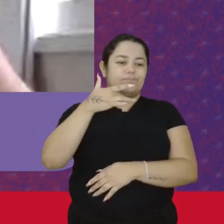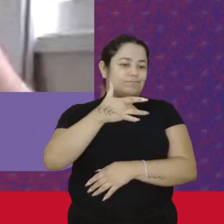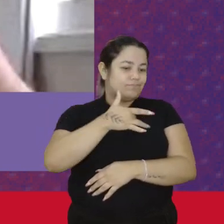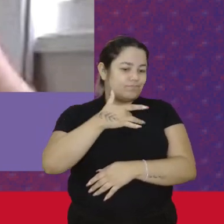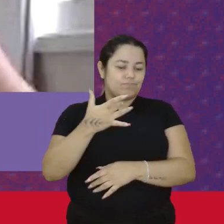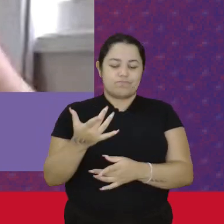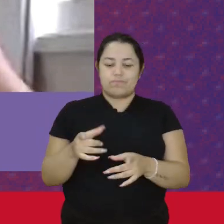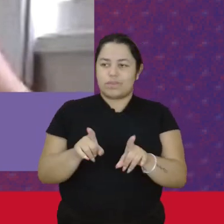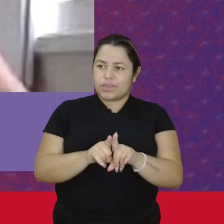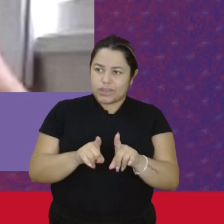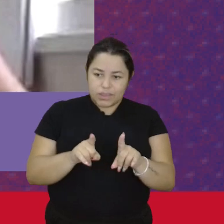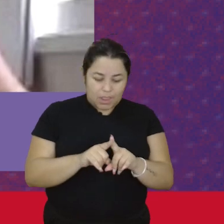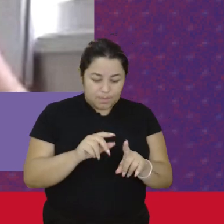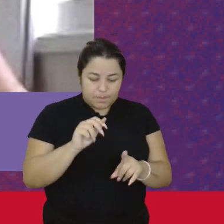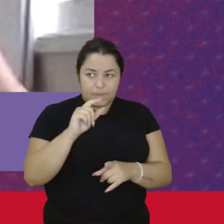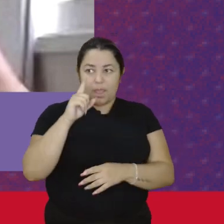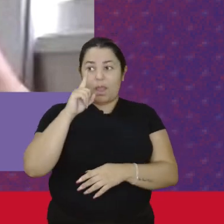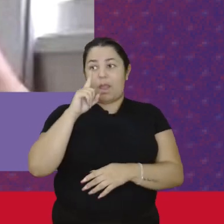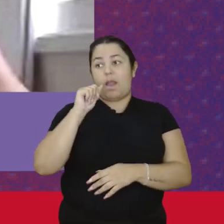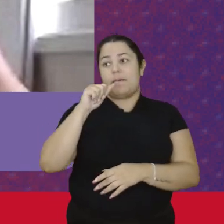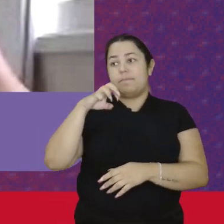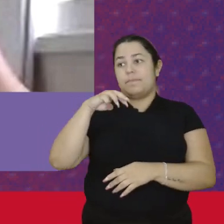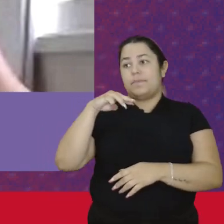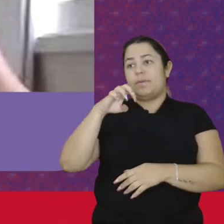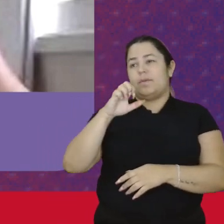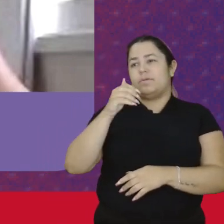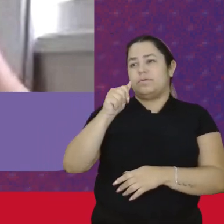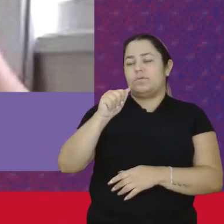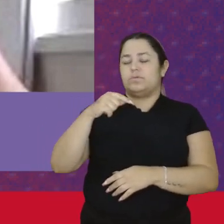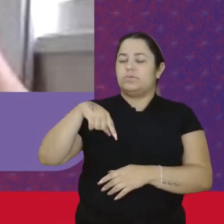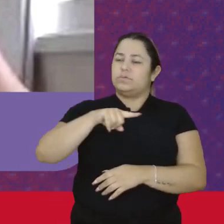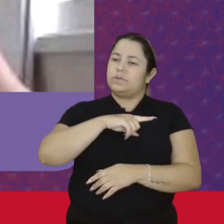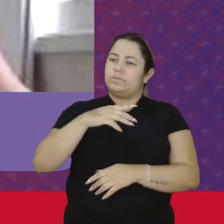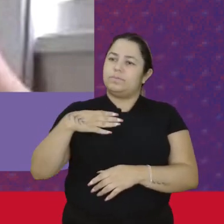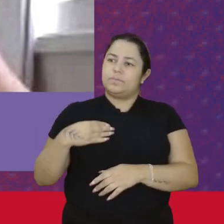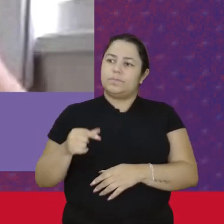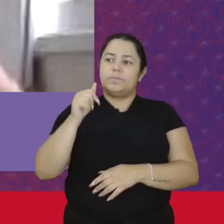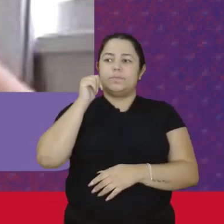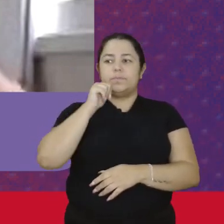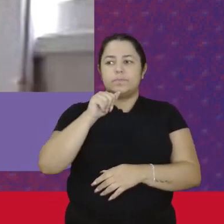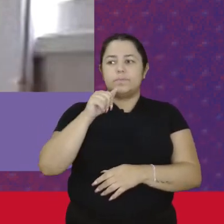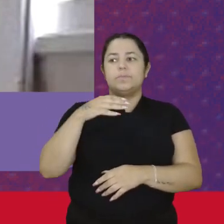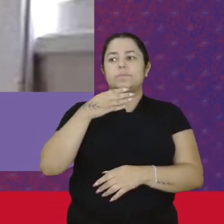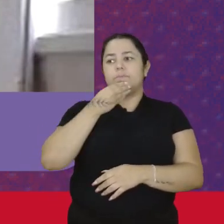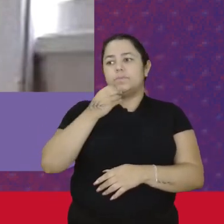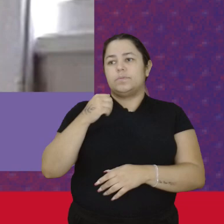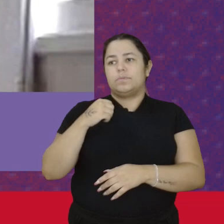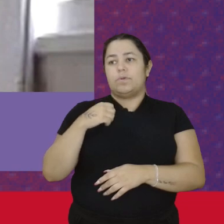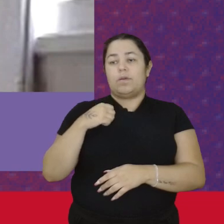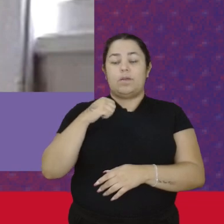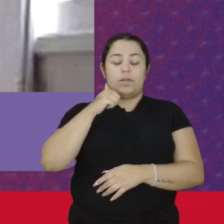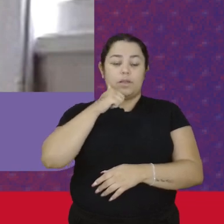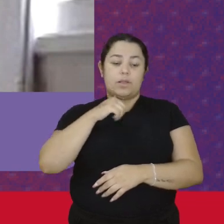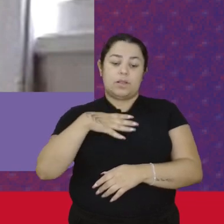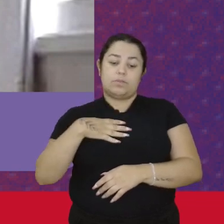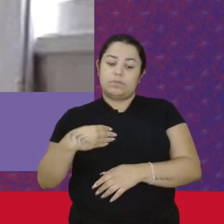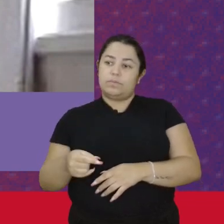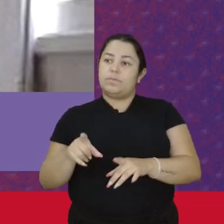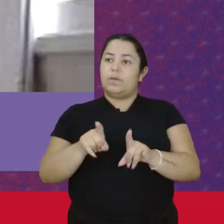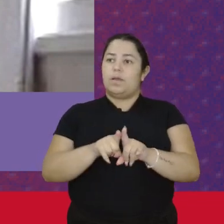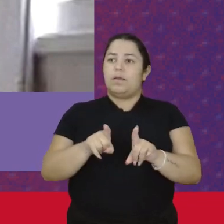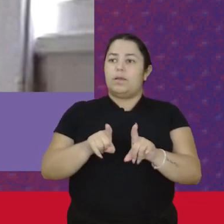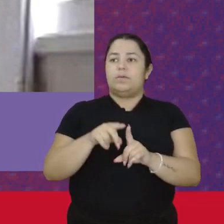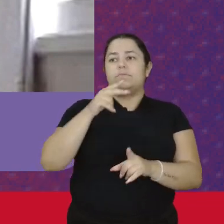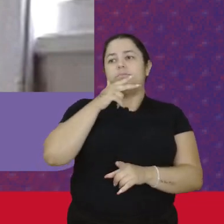psicológica, que ameaça os nossos filhos e filhas, que ameaça as nossas irmãs, né, que nos ameaça a